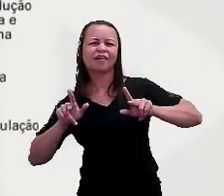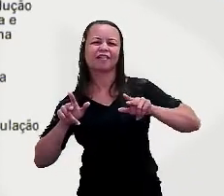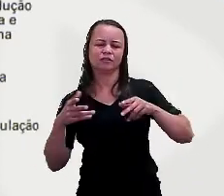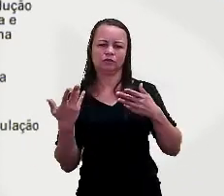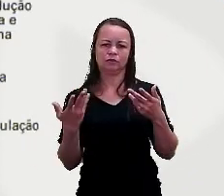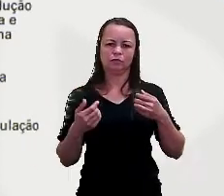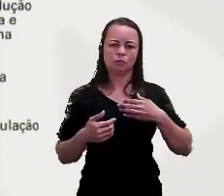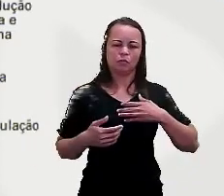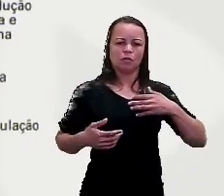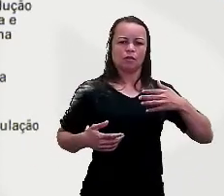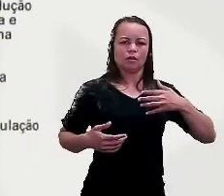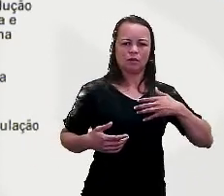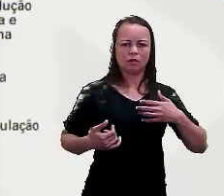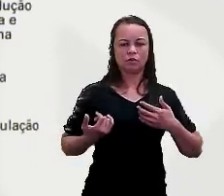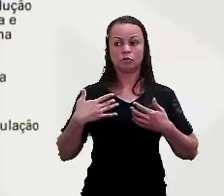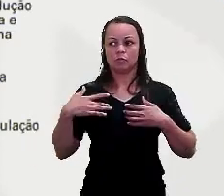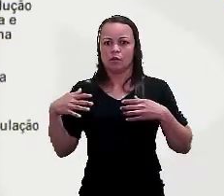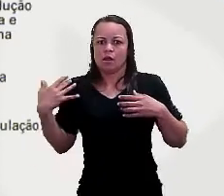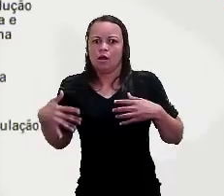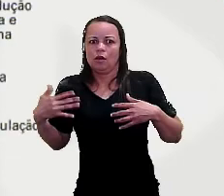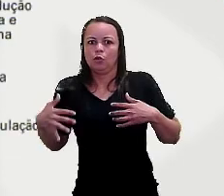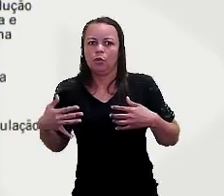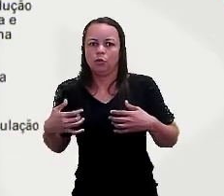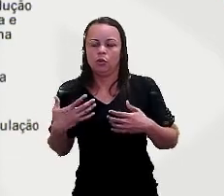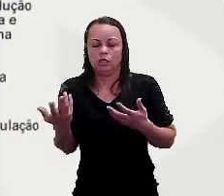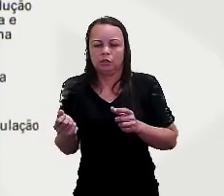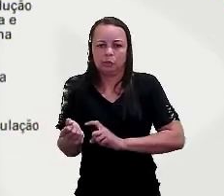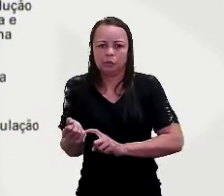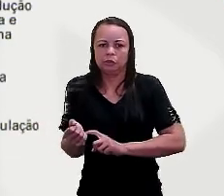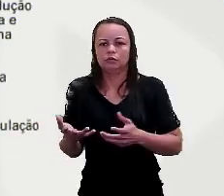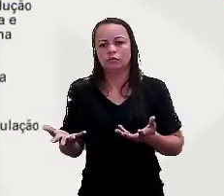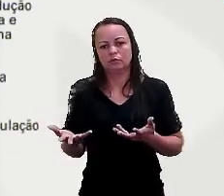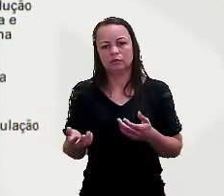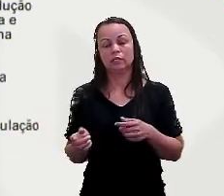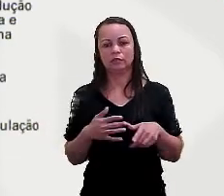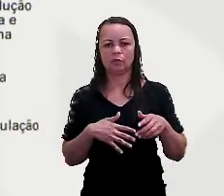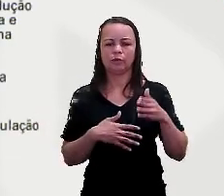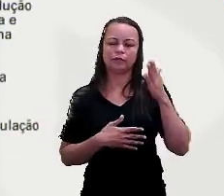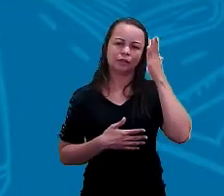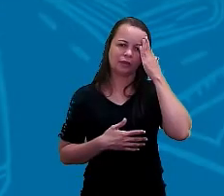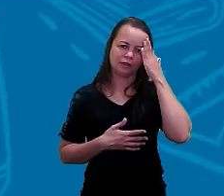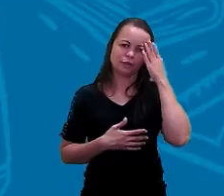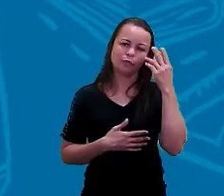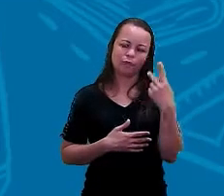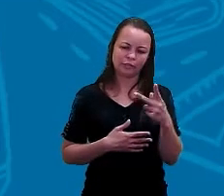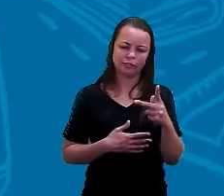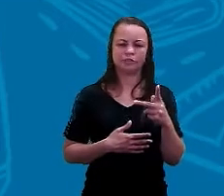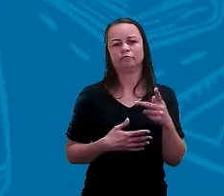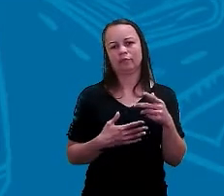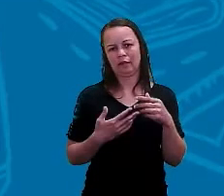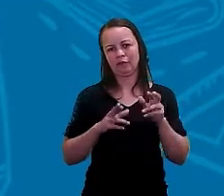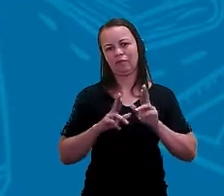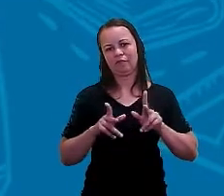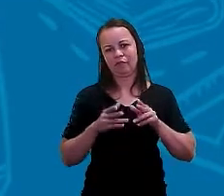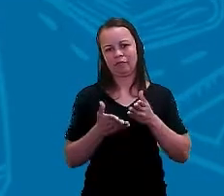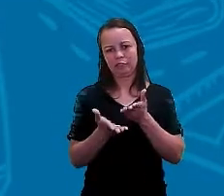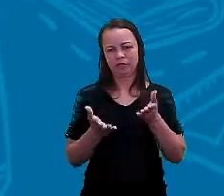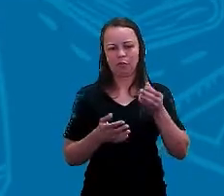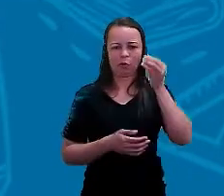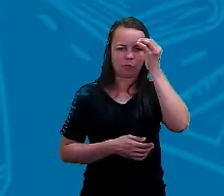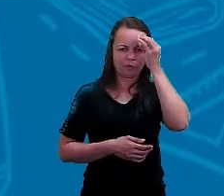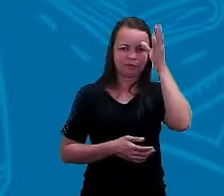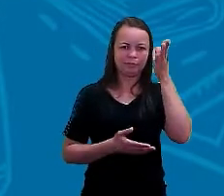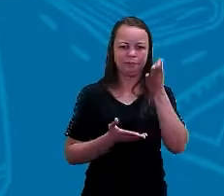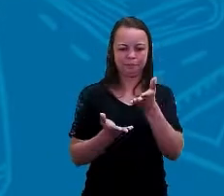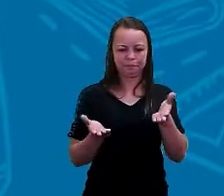outro trabalha no momento de tensão, no momento de estresse. Então, compreendeu isso? Faz toda a diferença, gente. Então, guarda